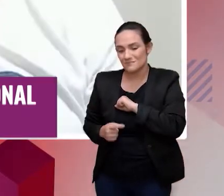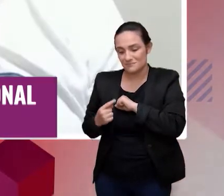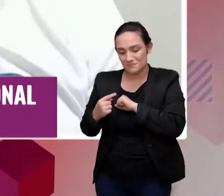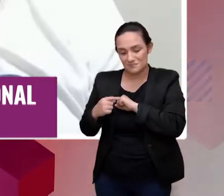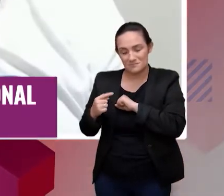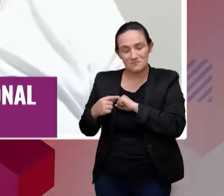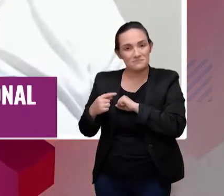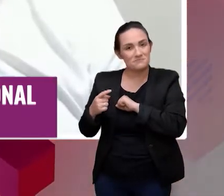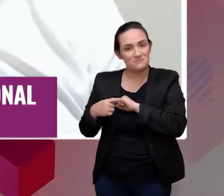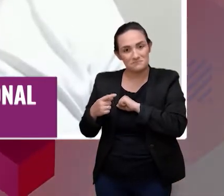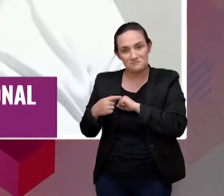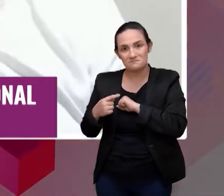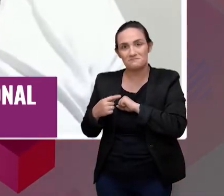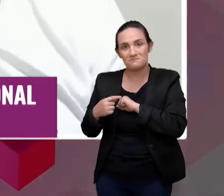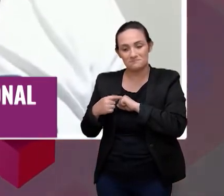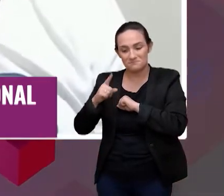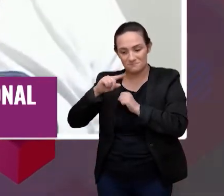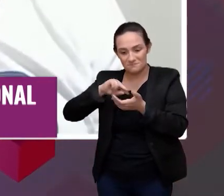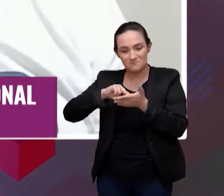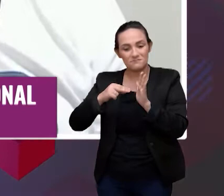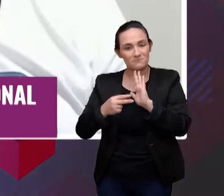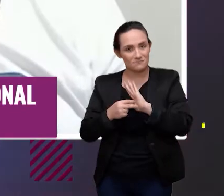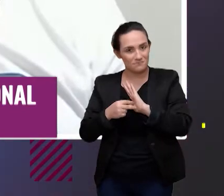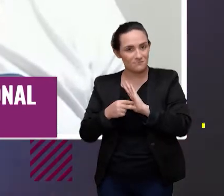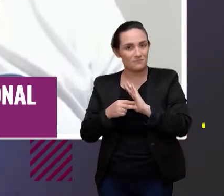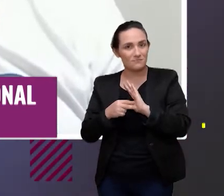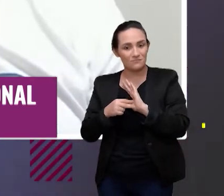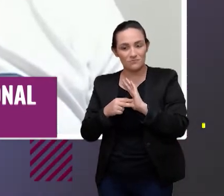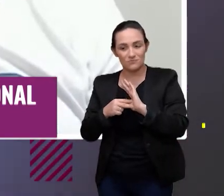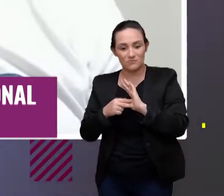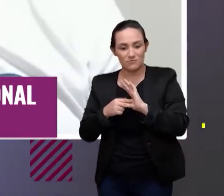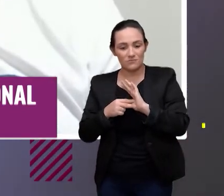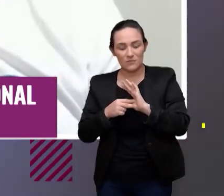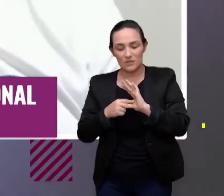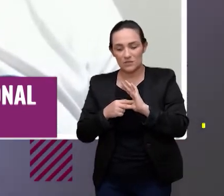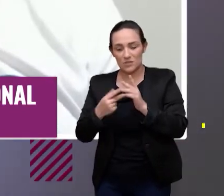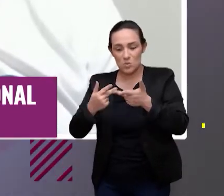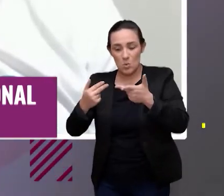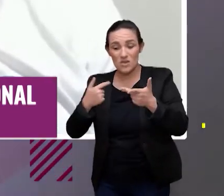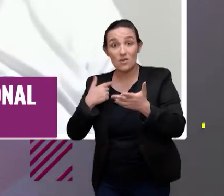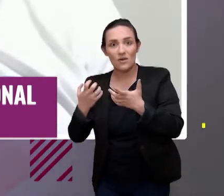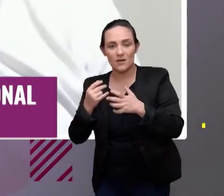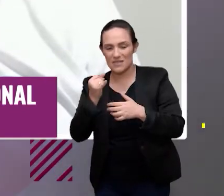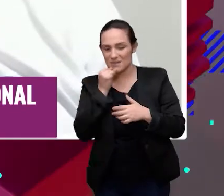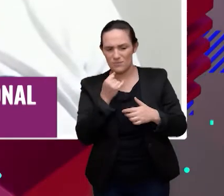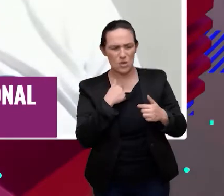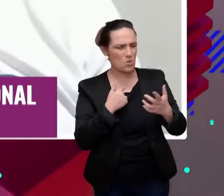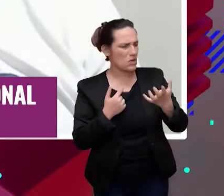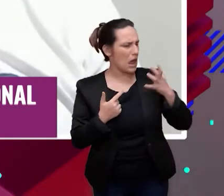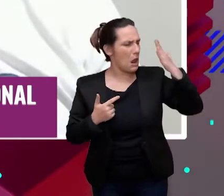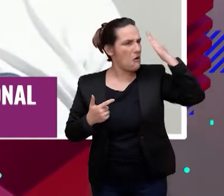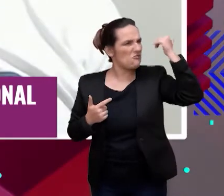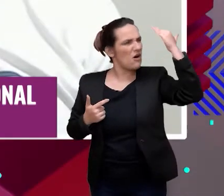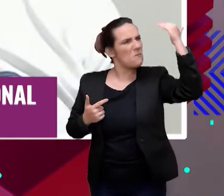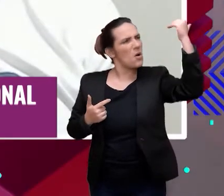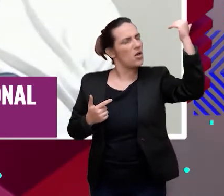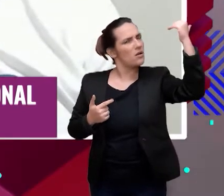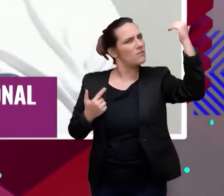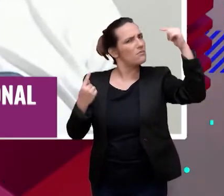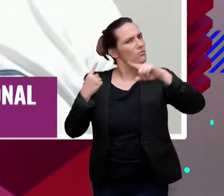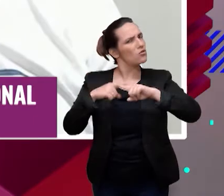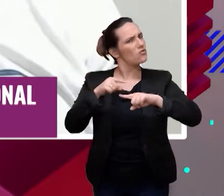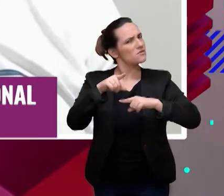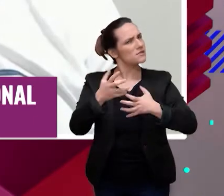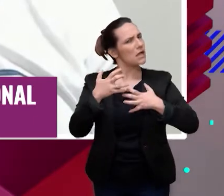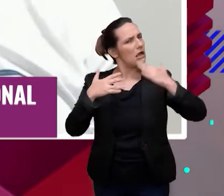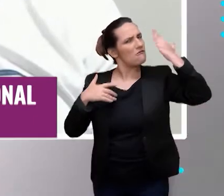famosa, por que ela quer ficar famosa? Né? Porque ela vai ser admirada. Então, ela imagina que sendo admirada, ela vai ser amada.